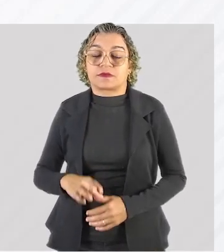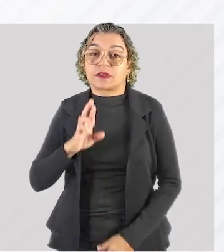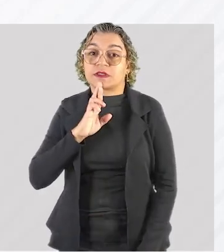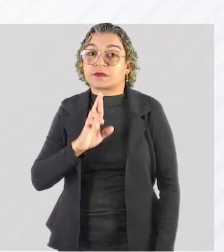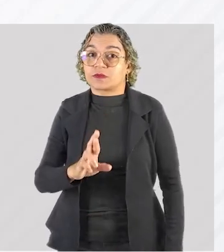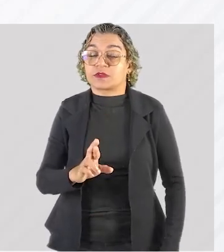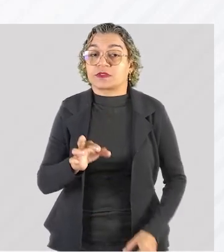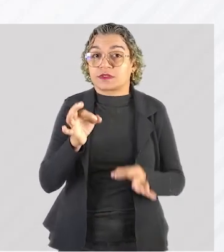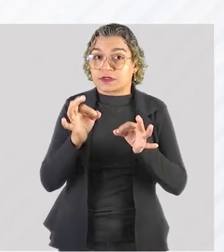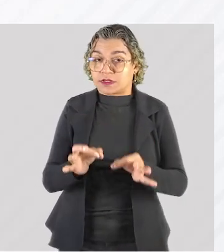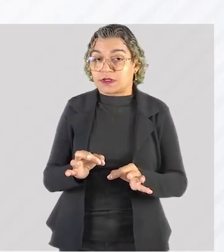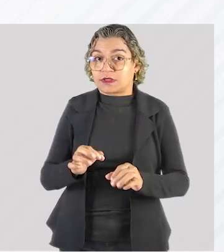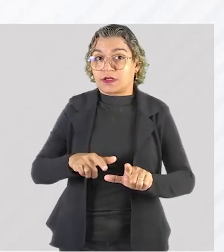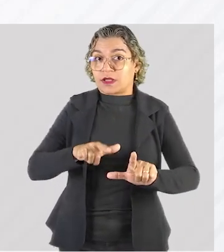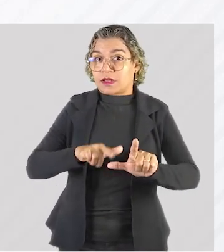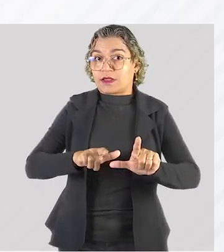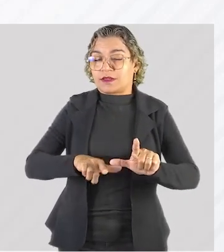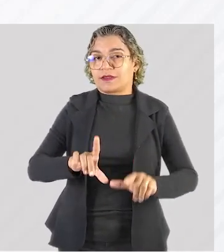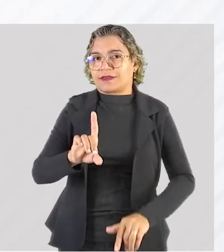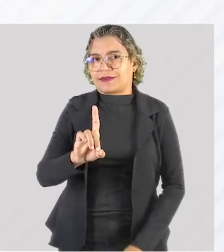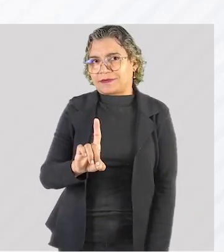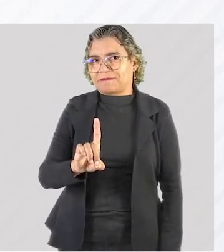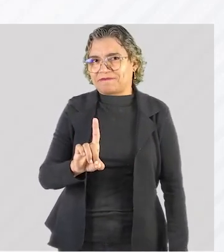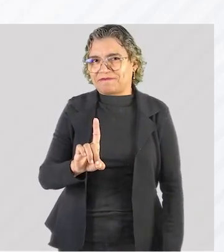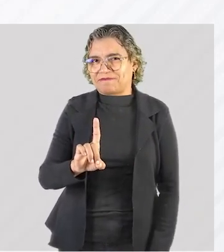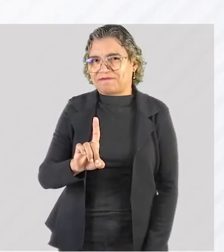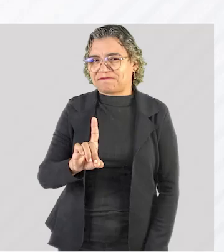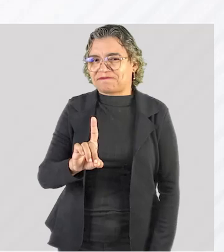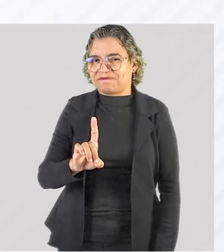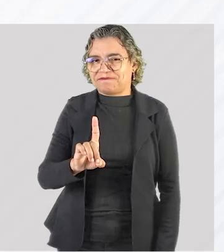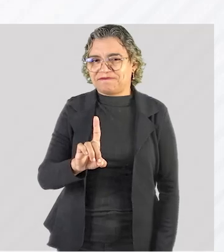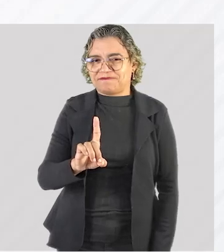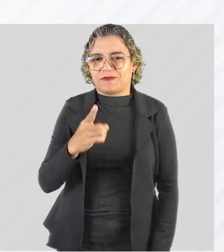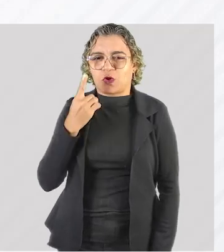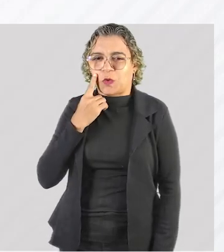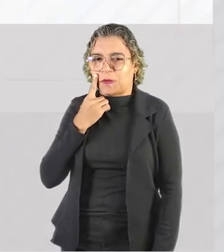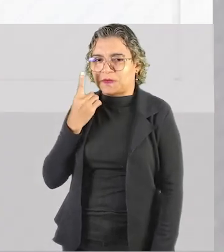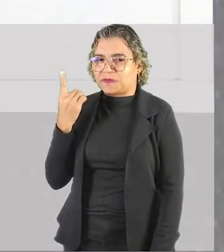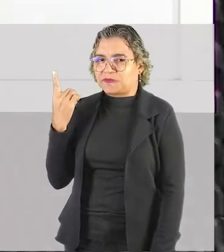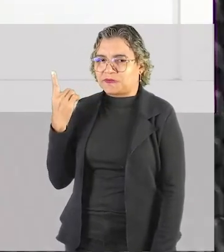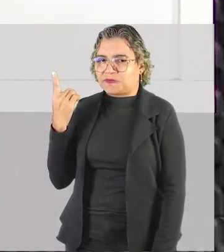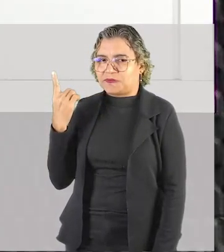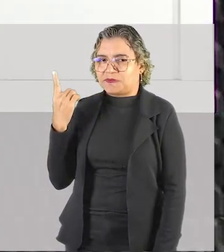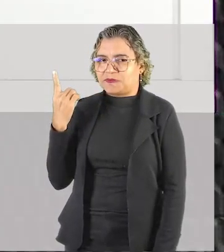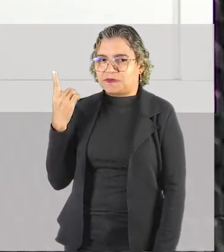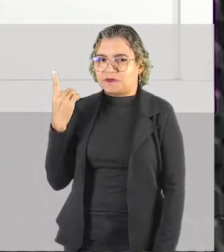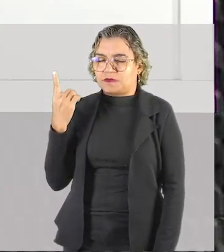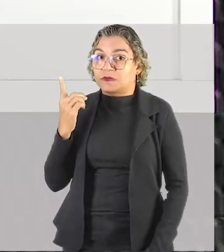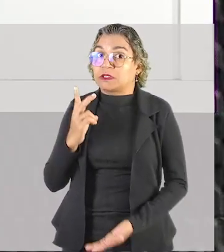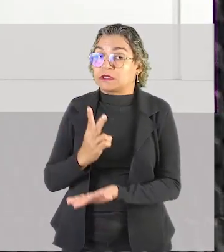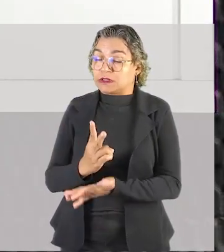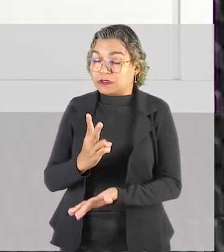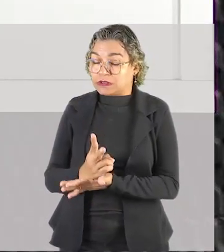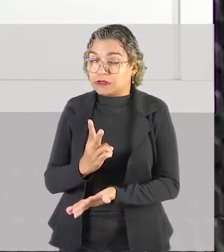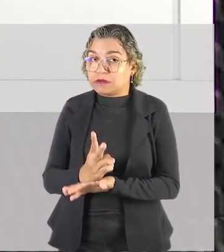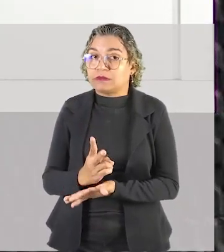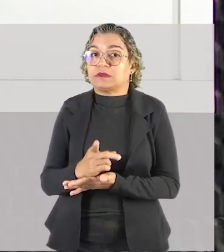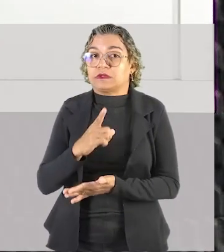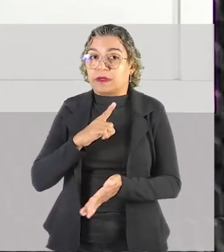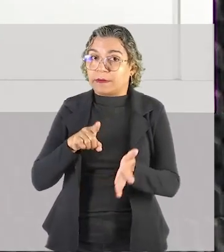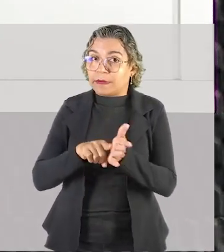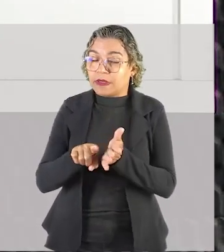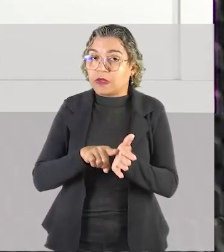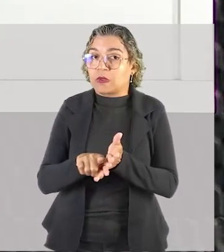nossa resposta correta é a letra D de dado. Beleza, turminha? Questão que é muito recorrente, esse tipo de